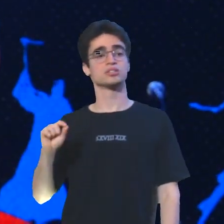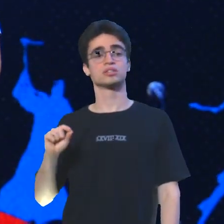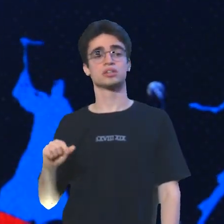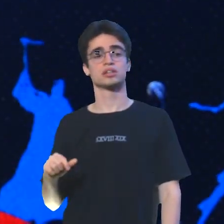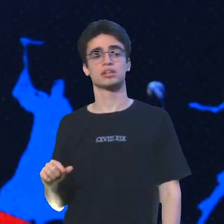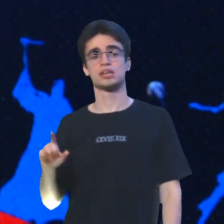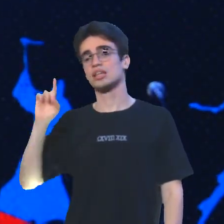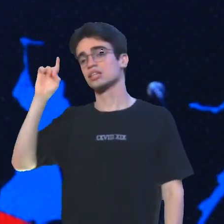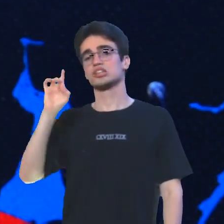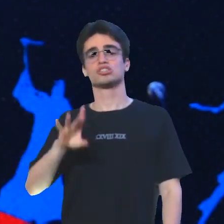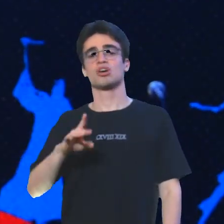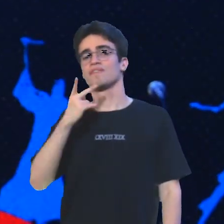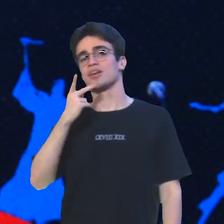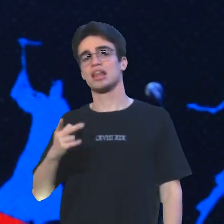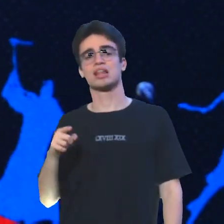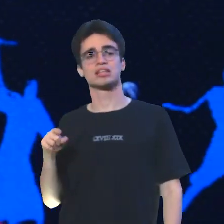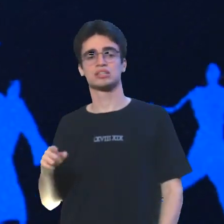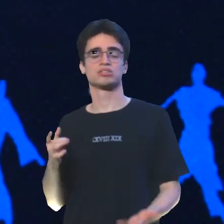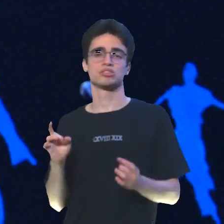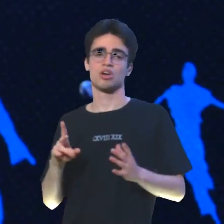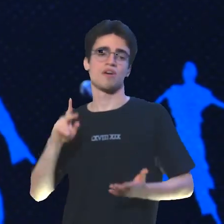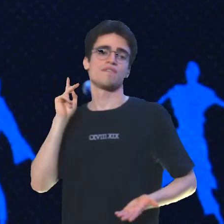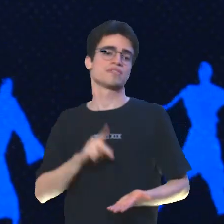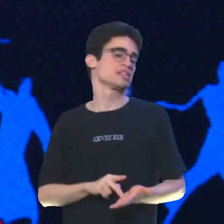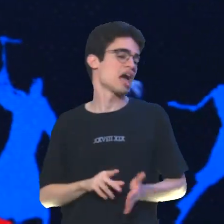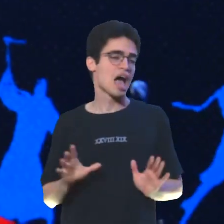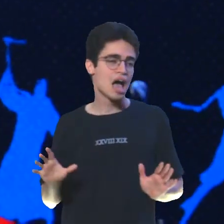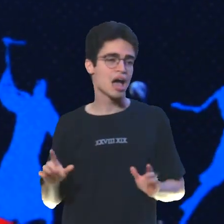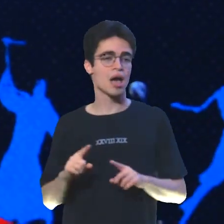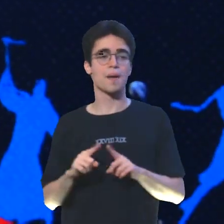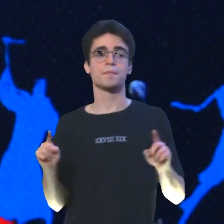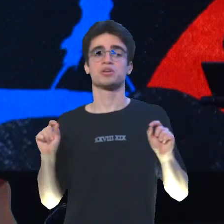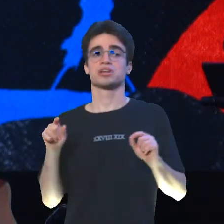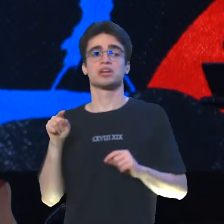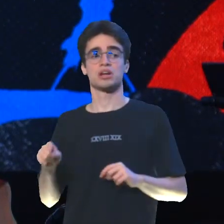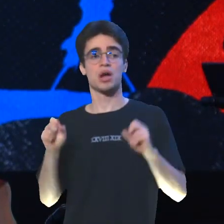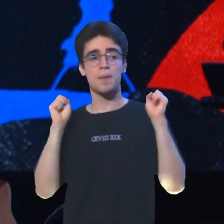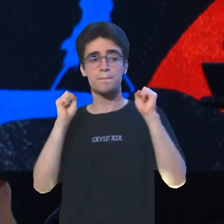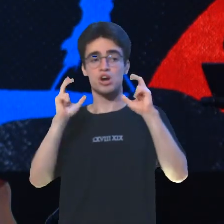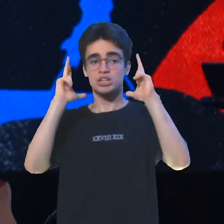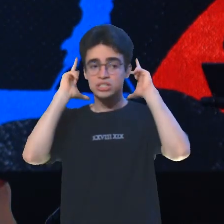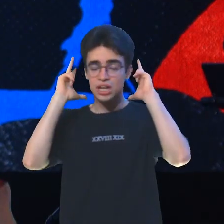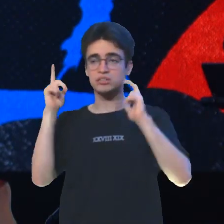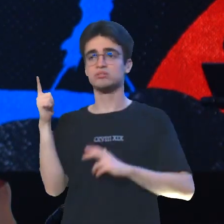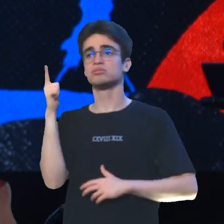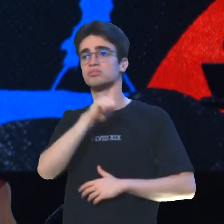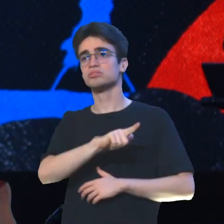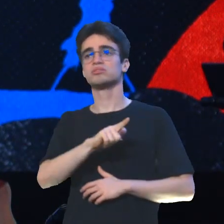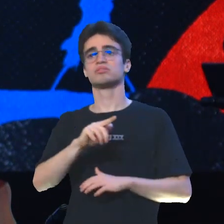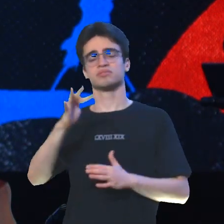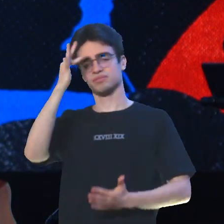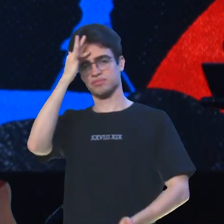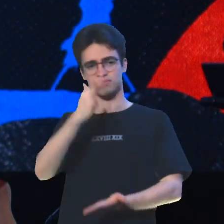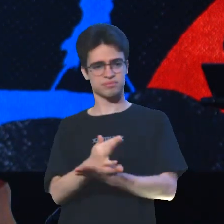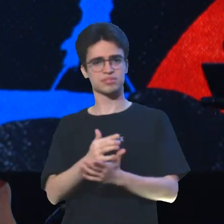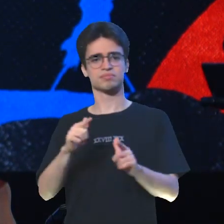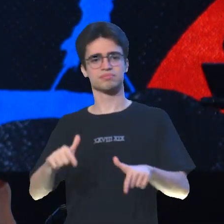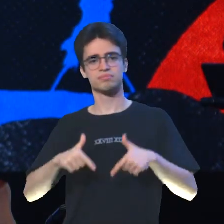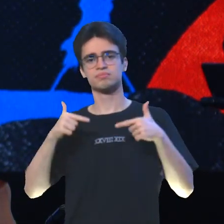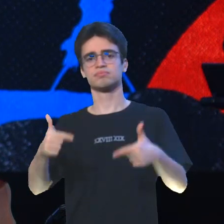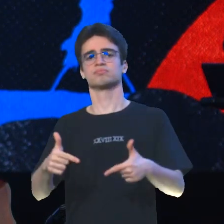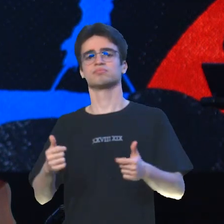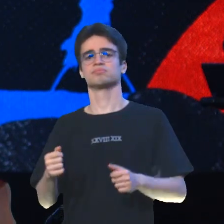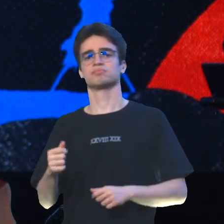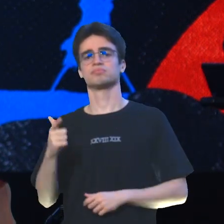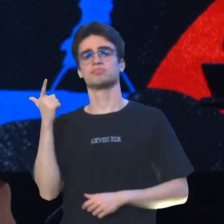Deus não está só falando para ser algo literal, mas sim para que Moisés exerça a sua fé para